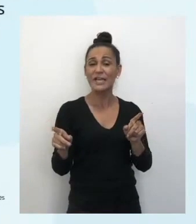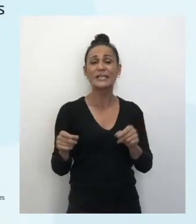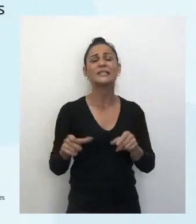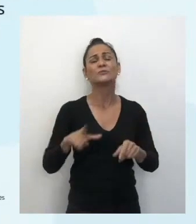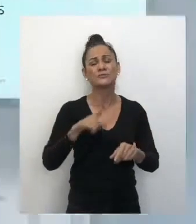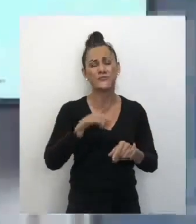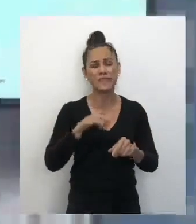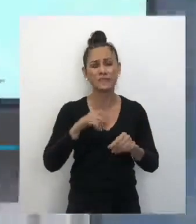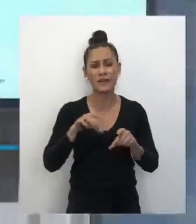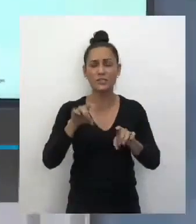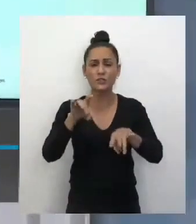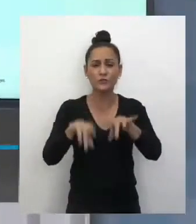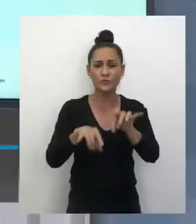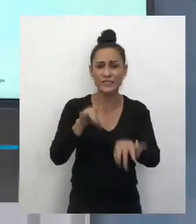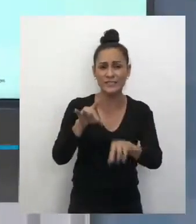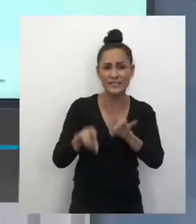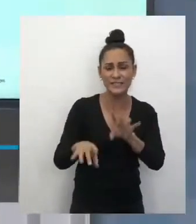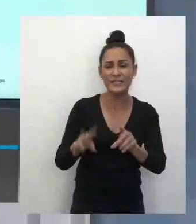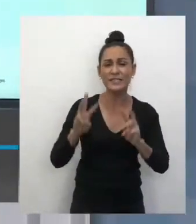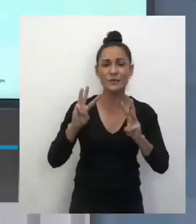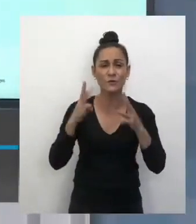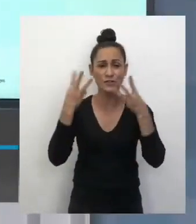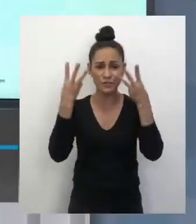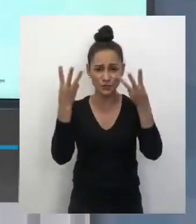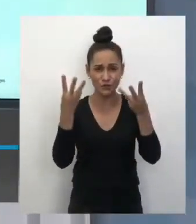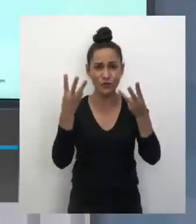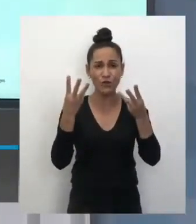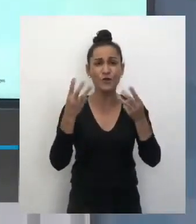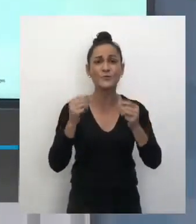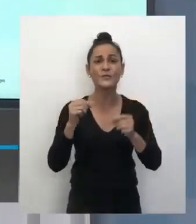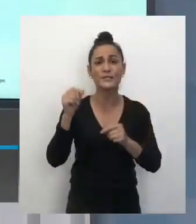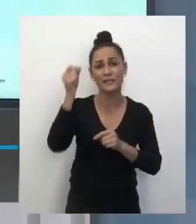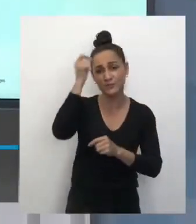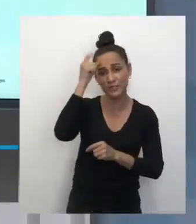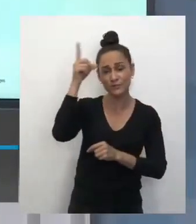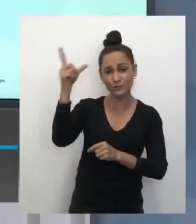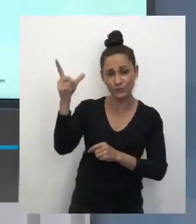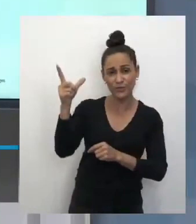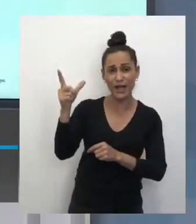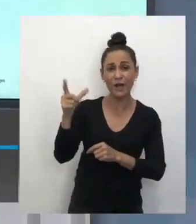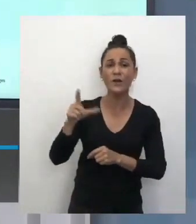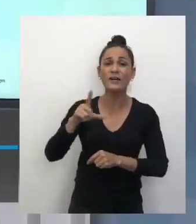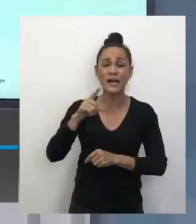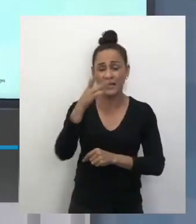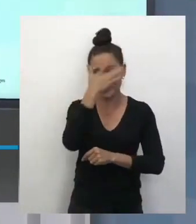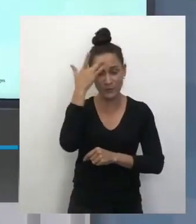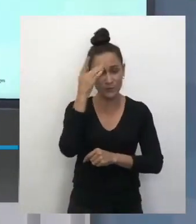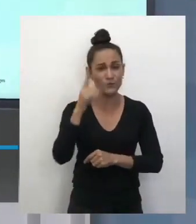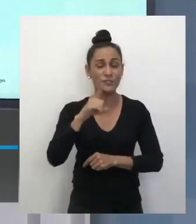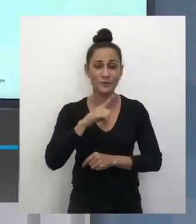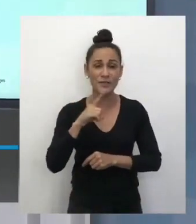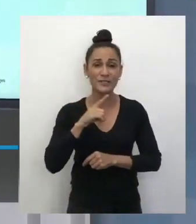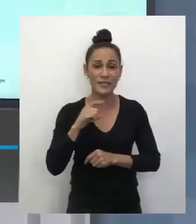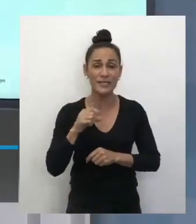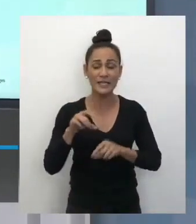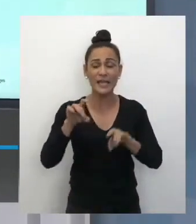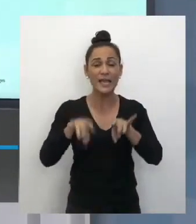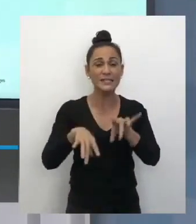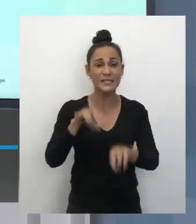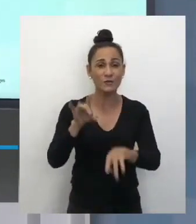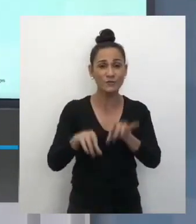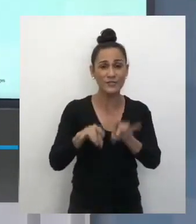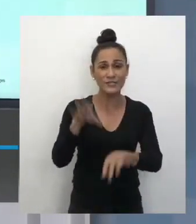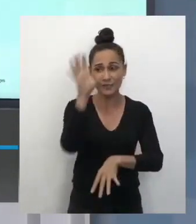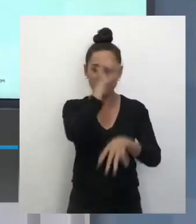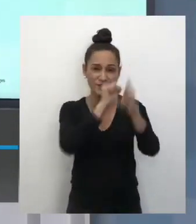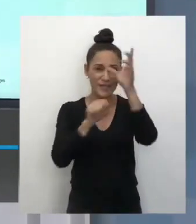muitas dessas oficinas e workshops que a gente vê dadas em centros culturais, o pessoal também tem essa questão dessa oficina onde você